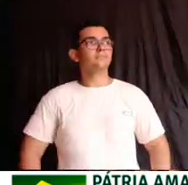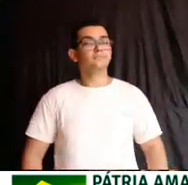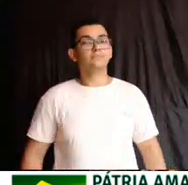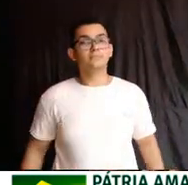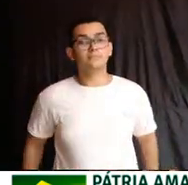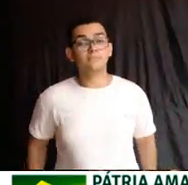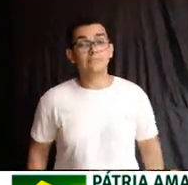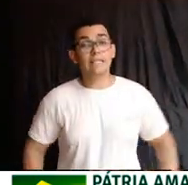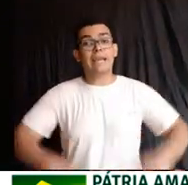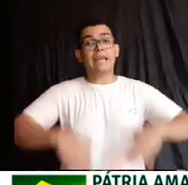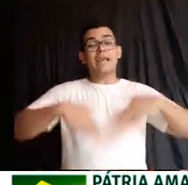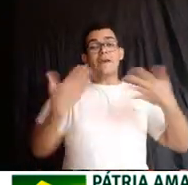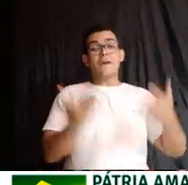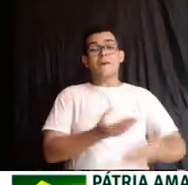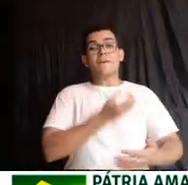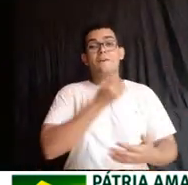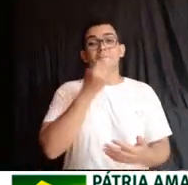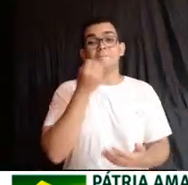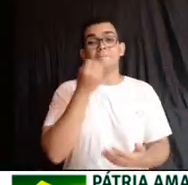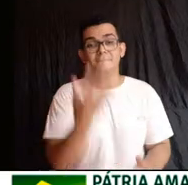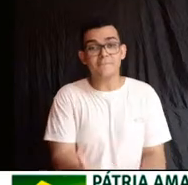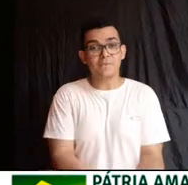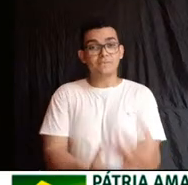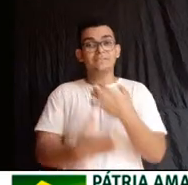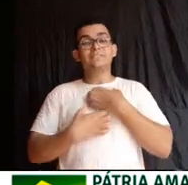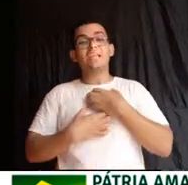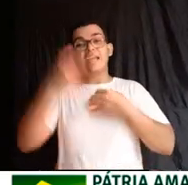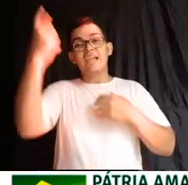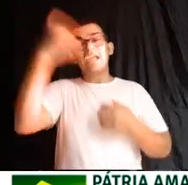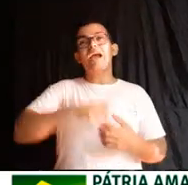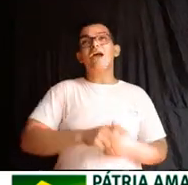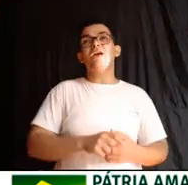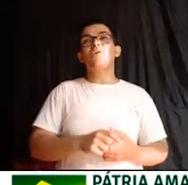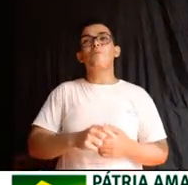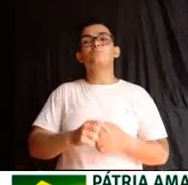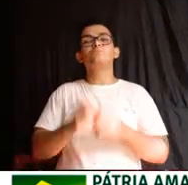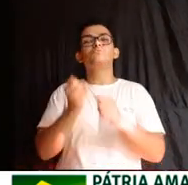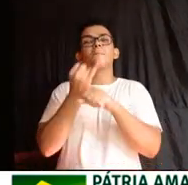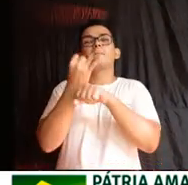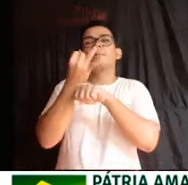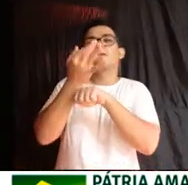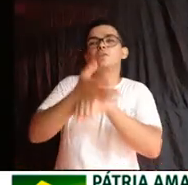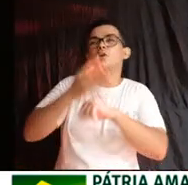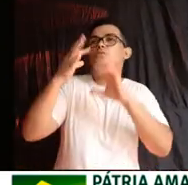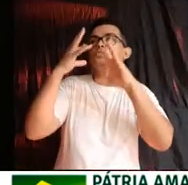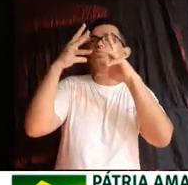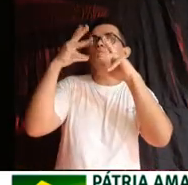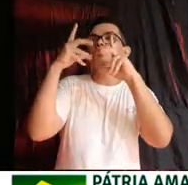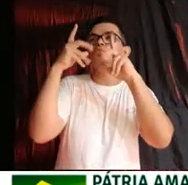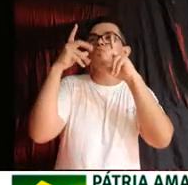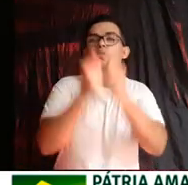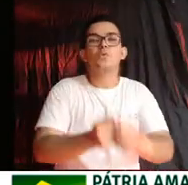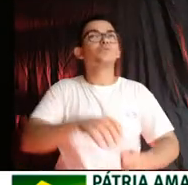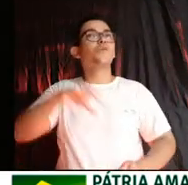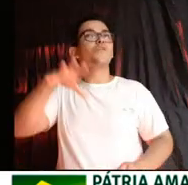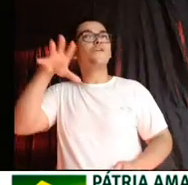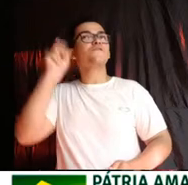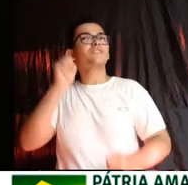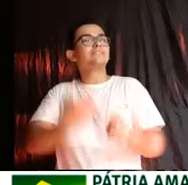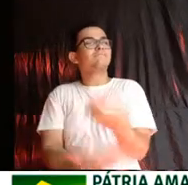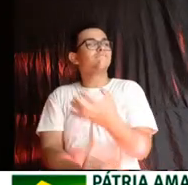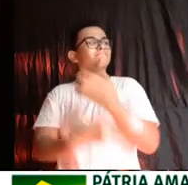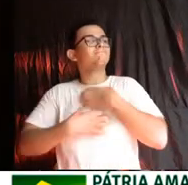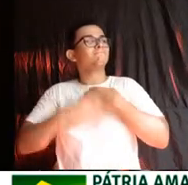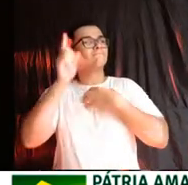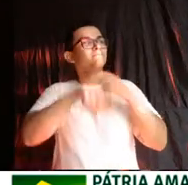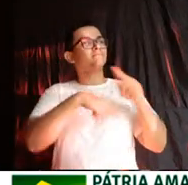Som gostoso de ouvir. Por mim, eu passava a noite toda ouvindo, porque é gostoso demais. E o pessoal tá gostando do